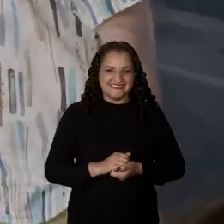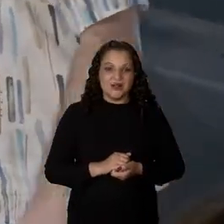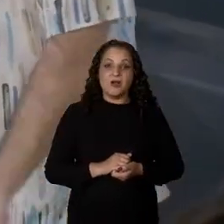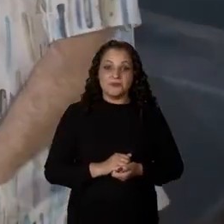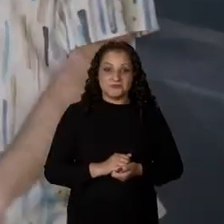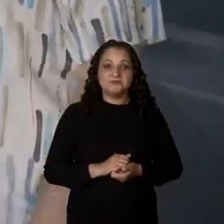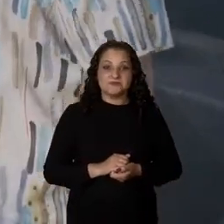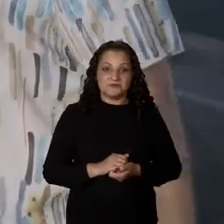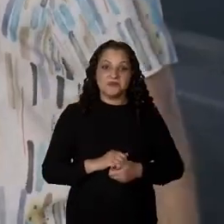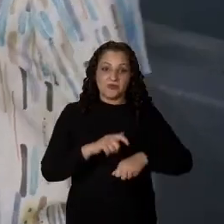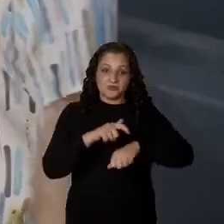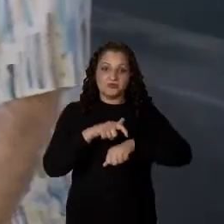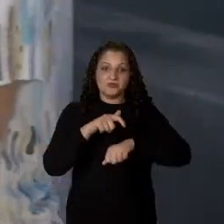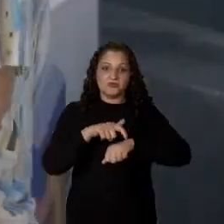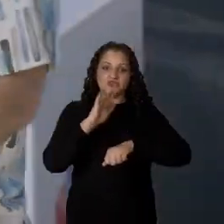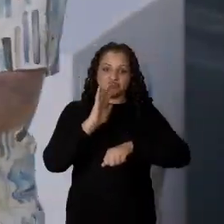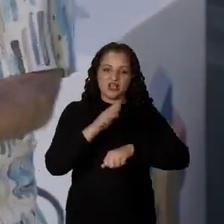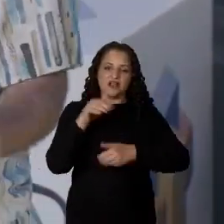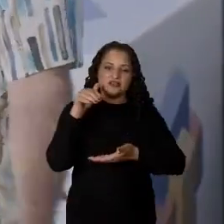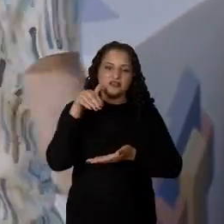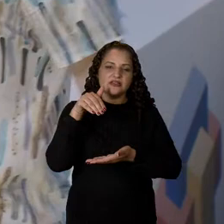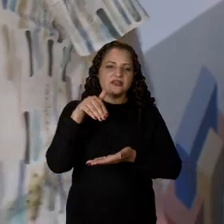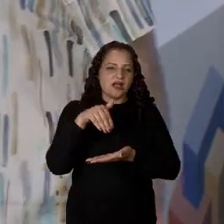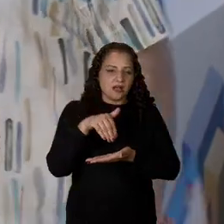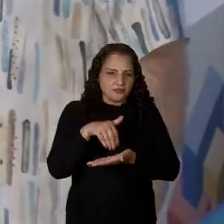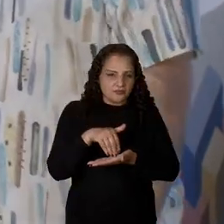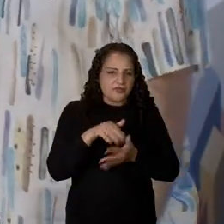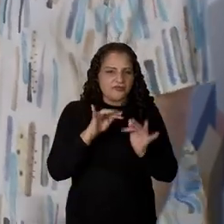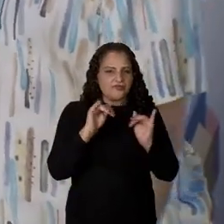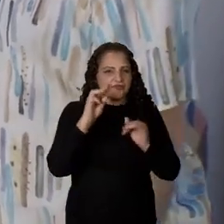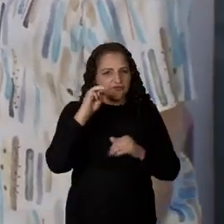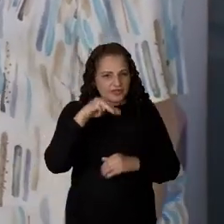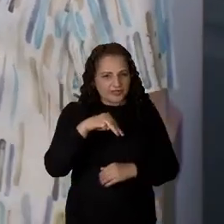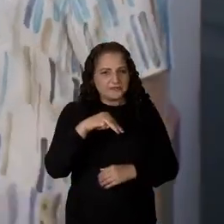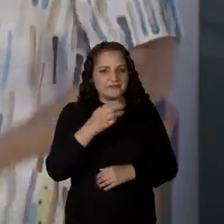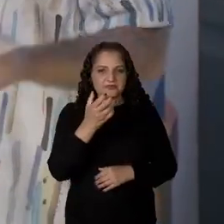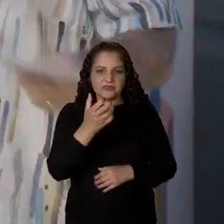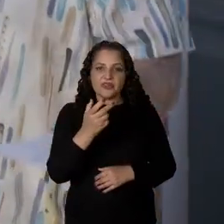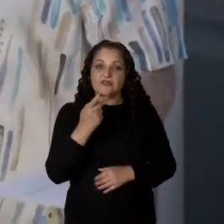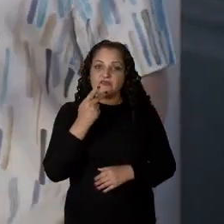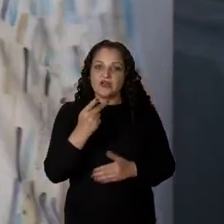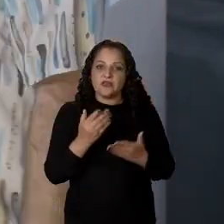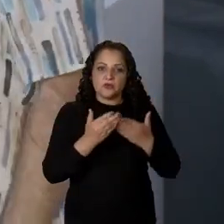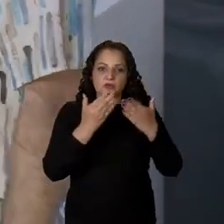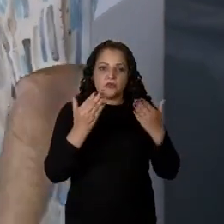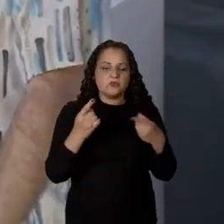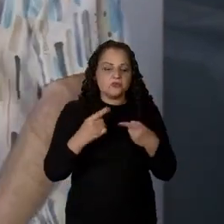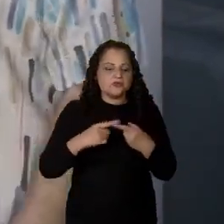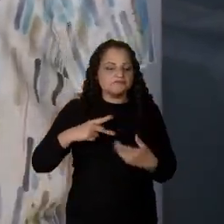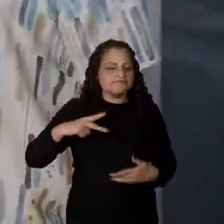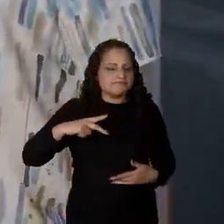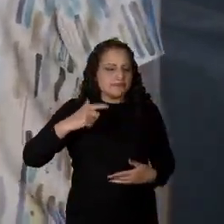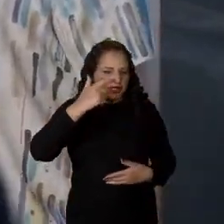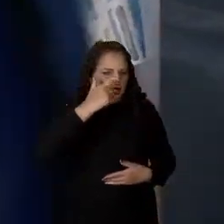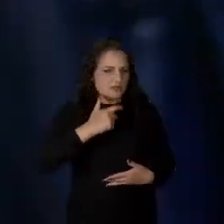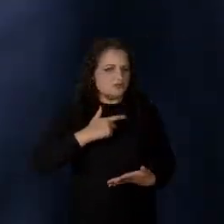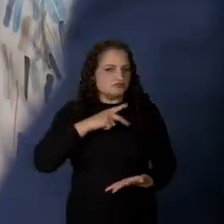a gente está chegando ao nosso momento final, mas eu queria dar uma palavrinha com vocês, porque particularmente como